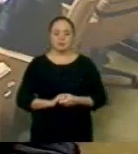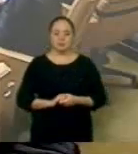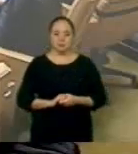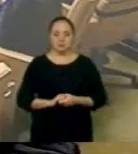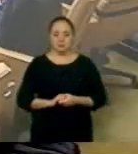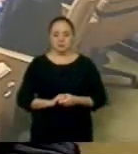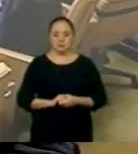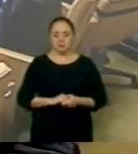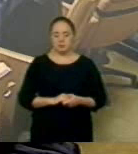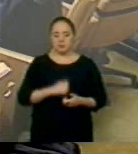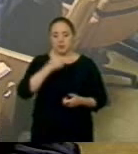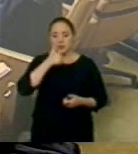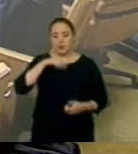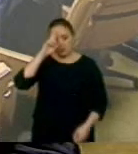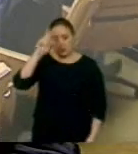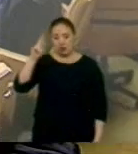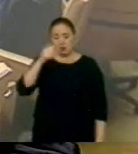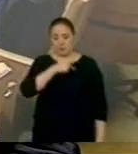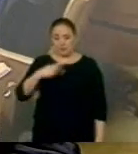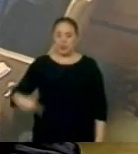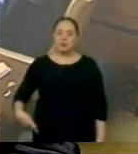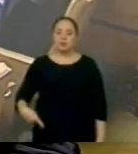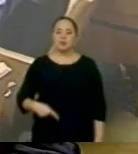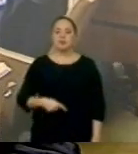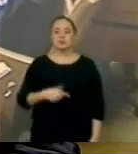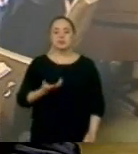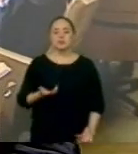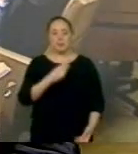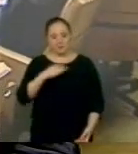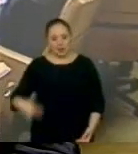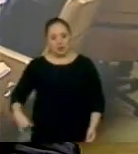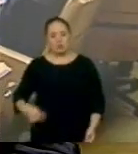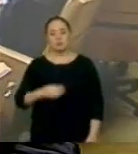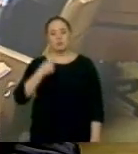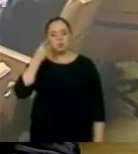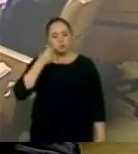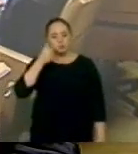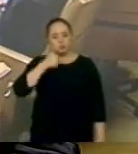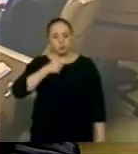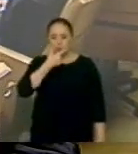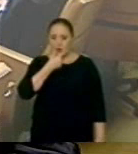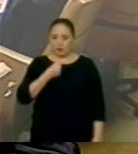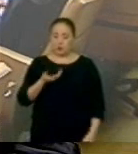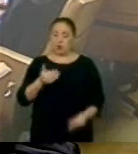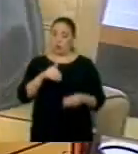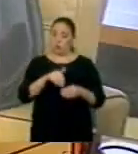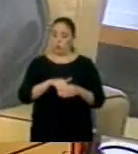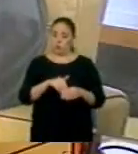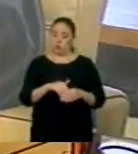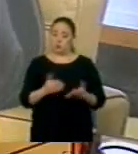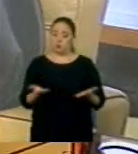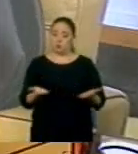Senhora presidente, eminentes pares, senhoras e senhores advogados, o voto que trago para